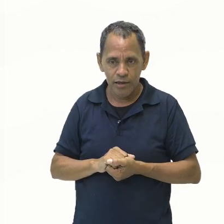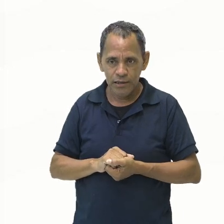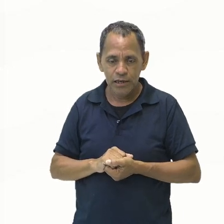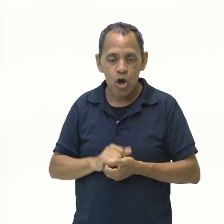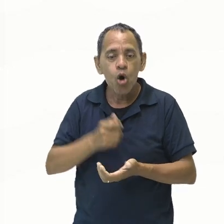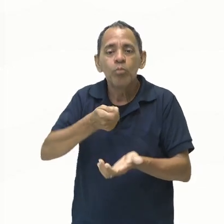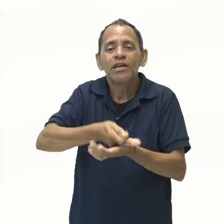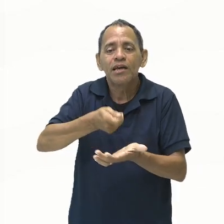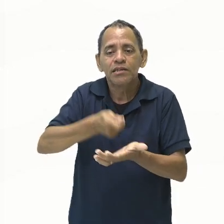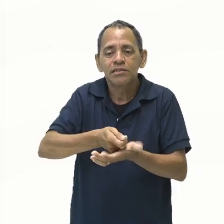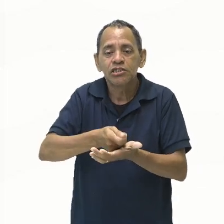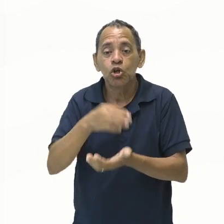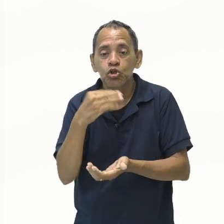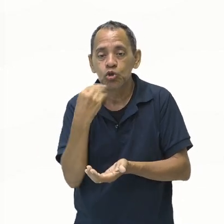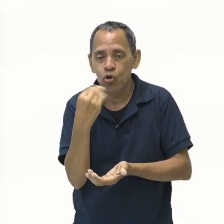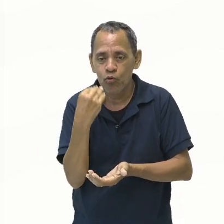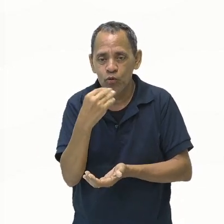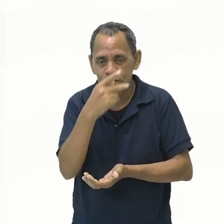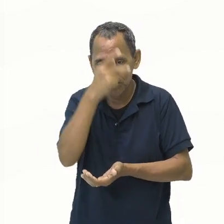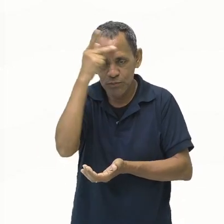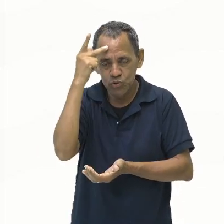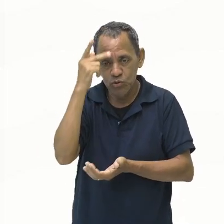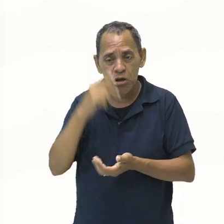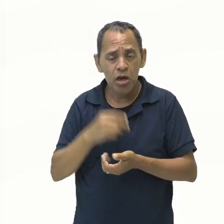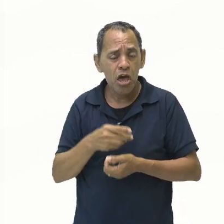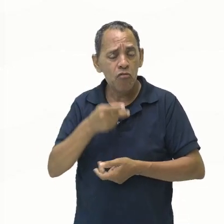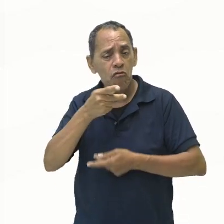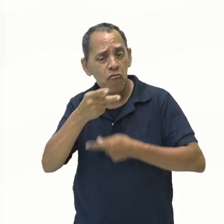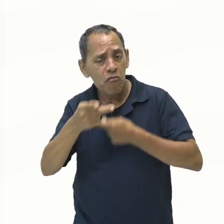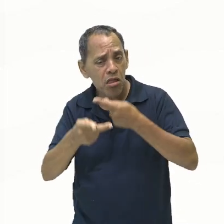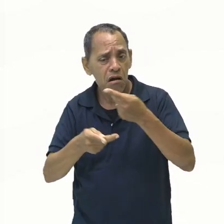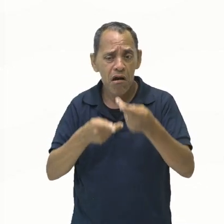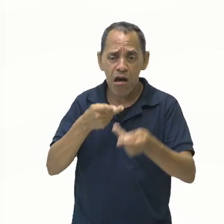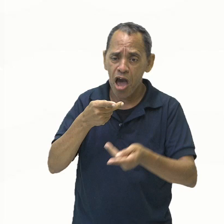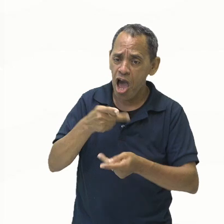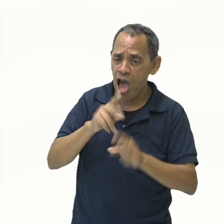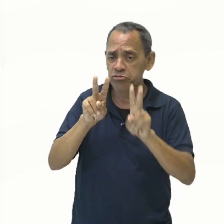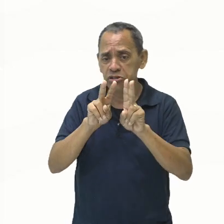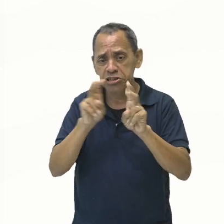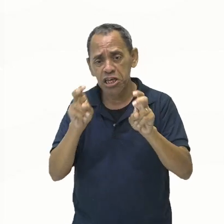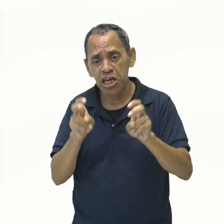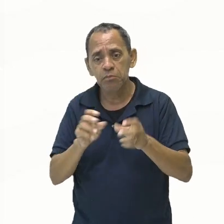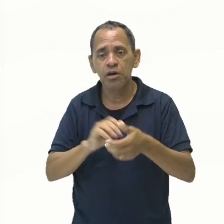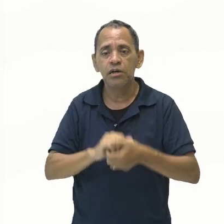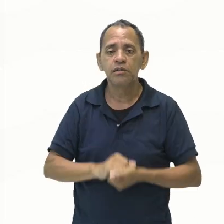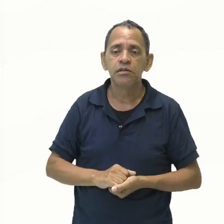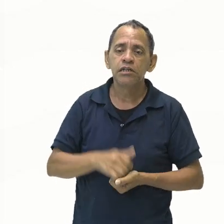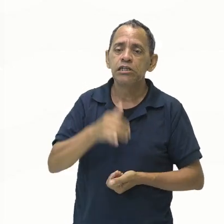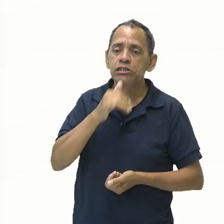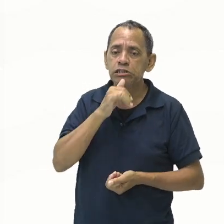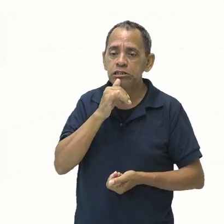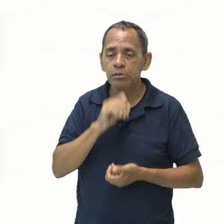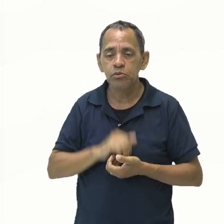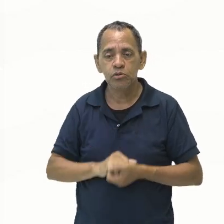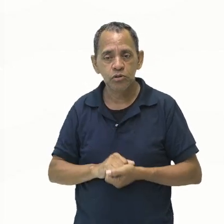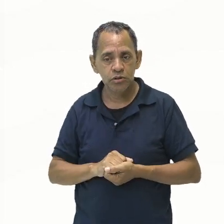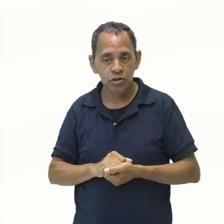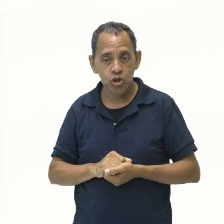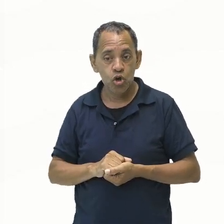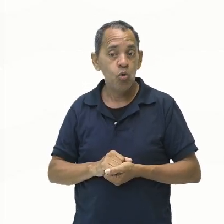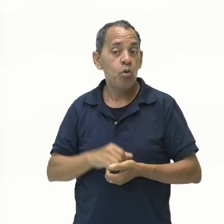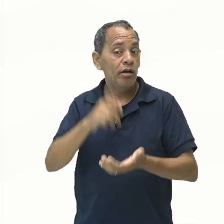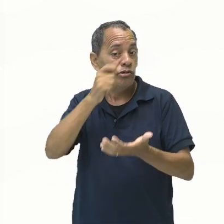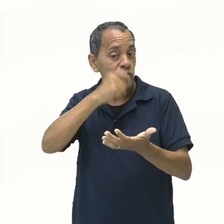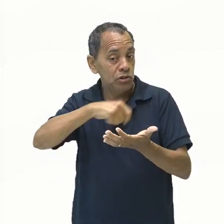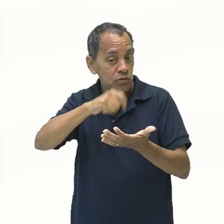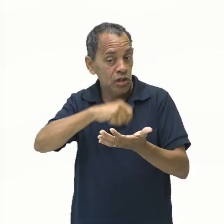a intenção de convencer, eu vou dissertar, vou falar sobre aquele tema. Quando nós fazemos uma dissertação de mestrado, nós